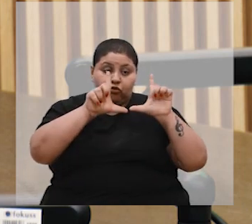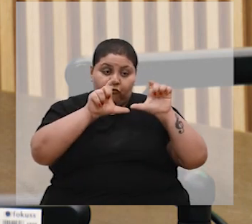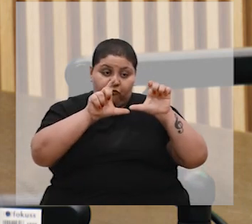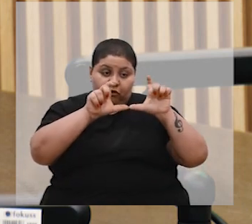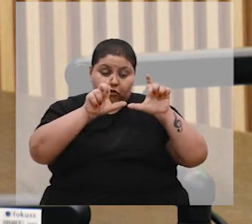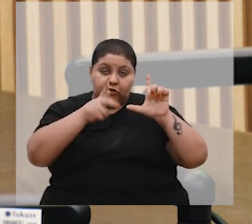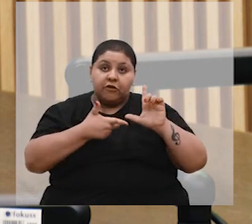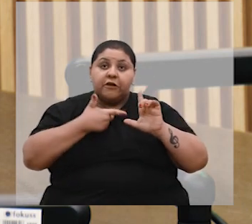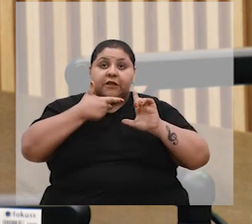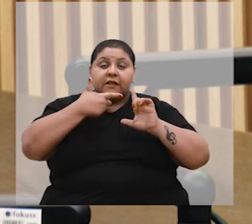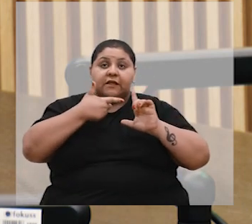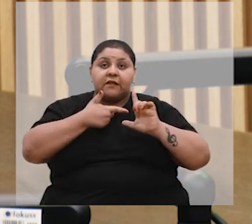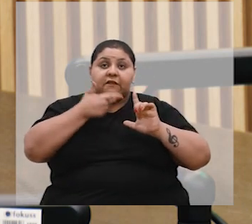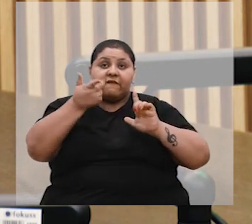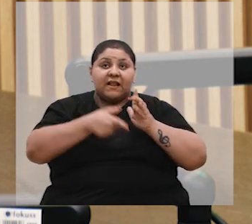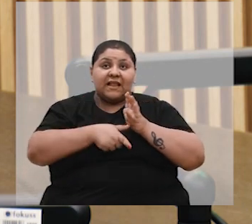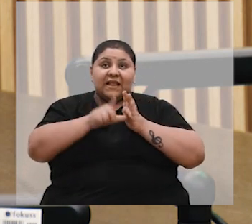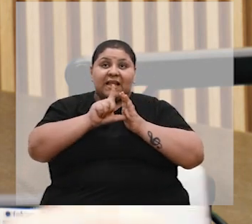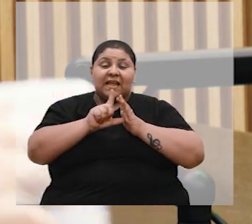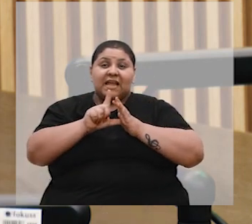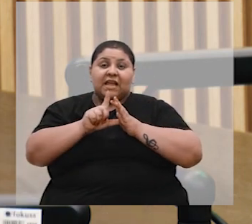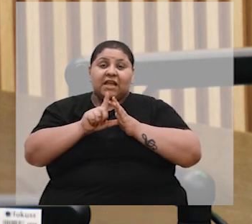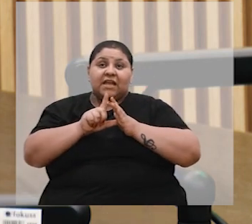nós falamos lá no início, então, a Justiça